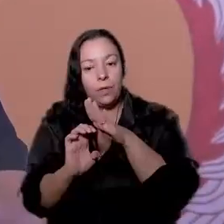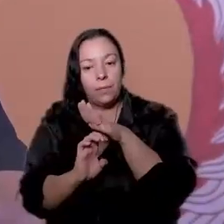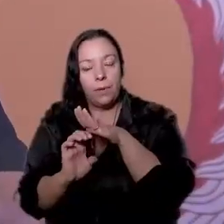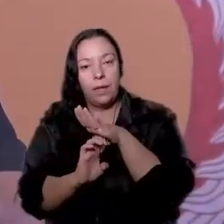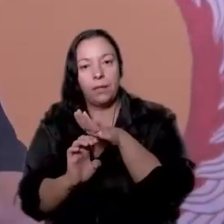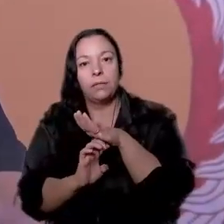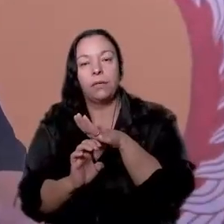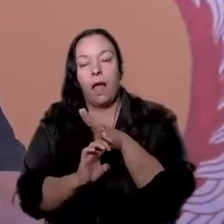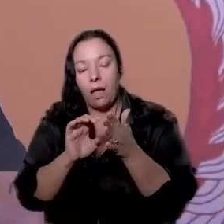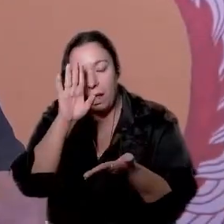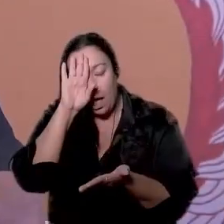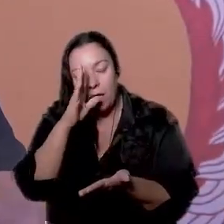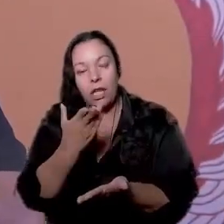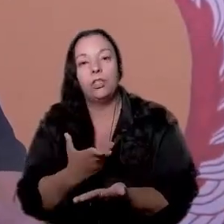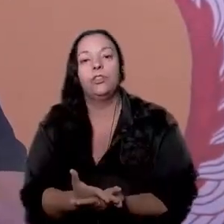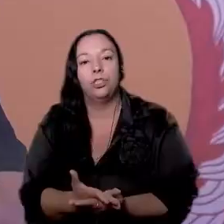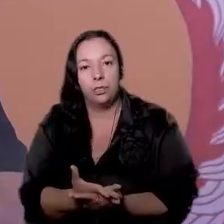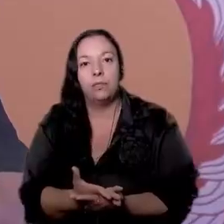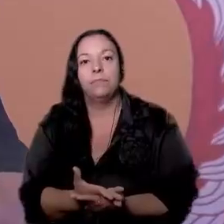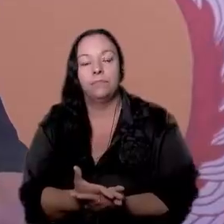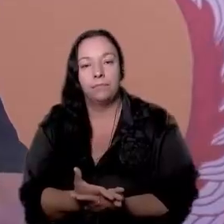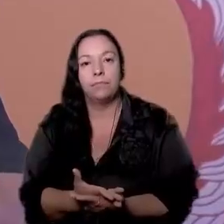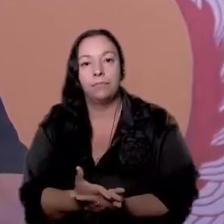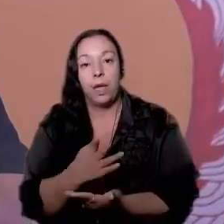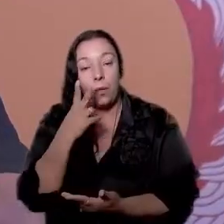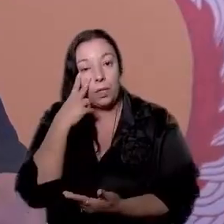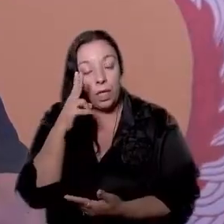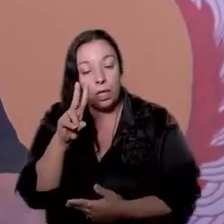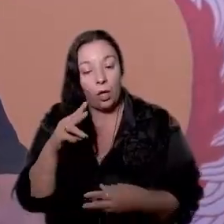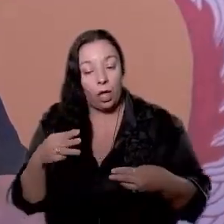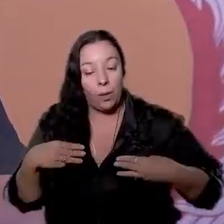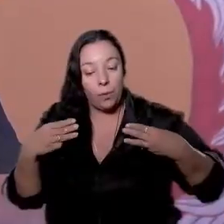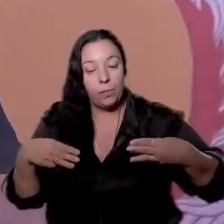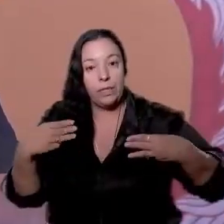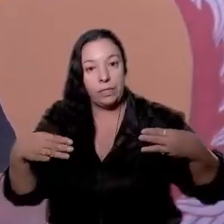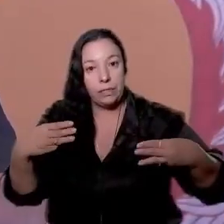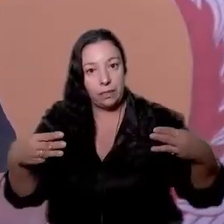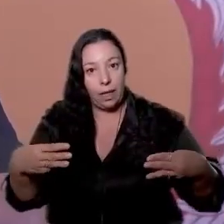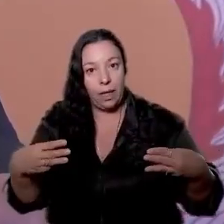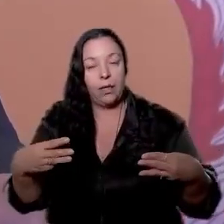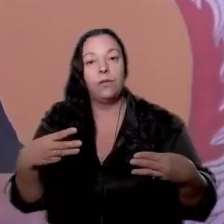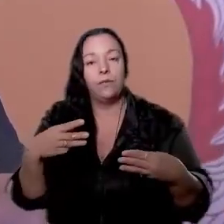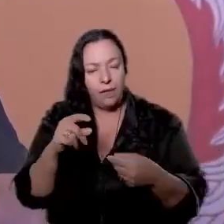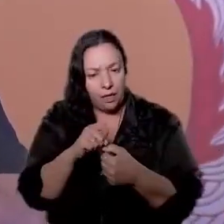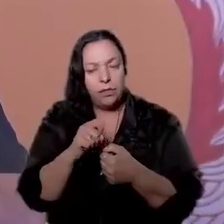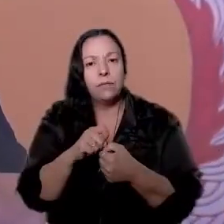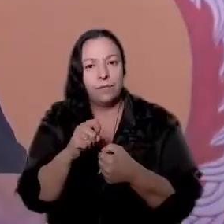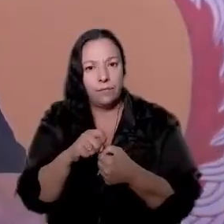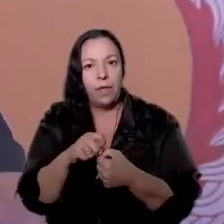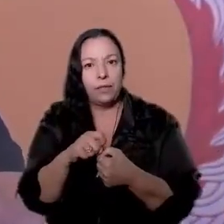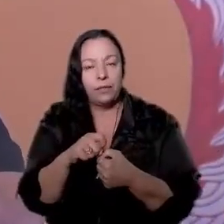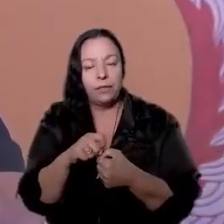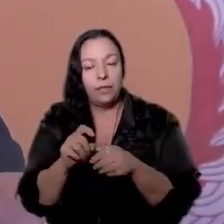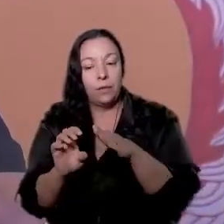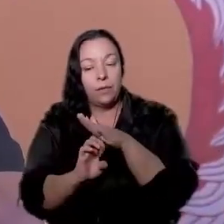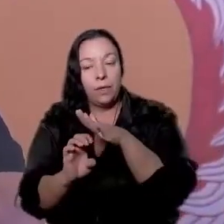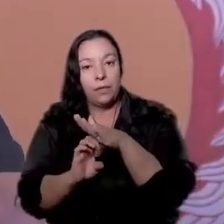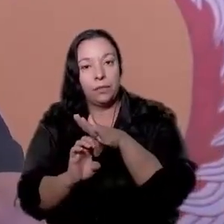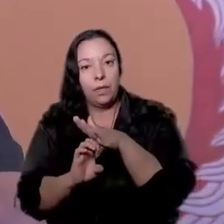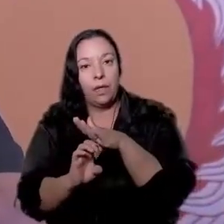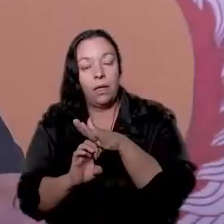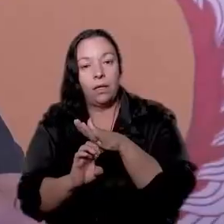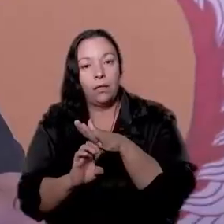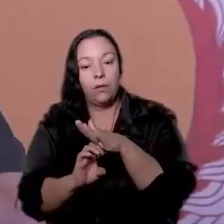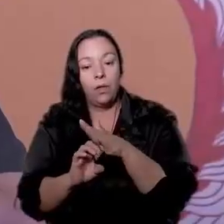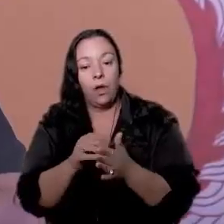tem confiança no mecanismo, porque ele, quando olha para o Ministério e vê que as coisas funcionam, o empresário, eu costumo dizer, Sueli, que o